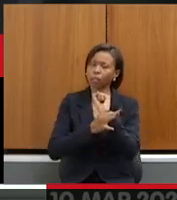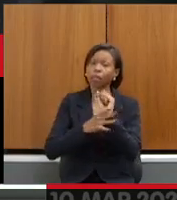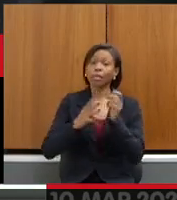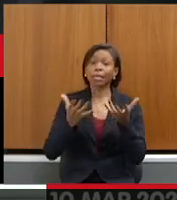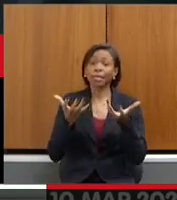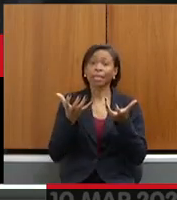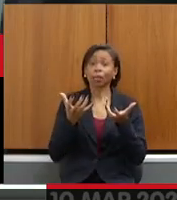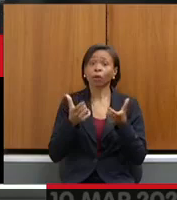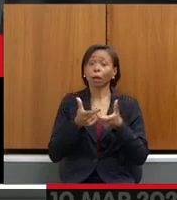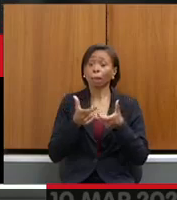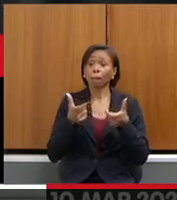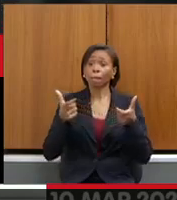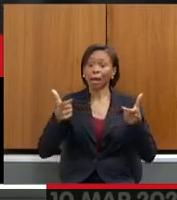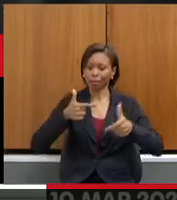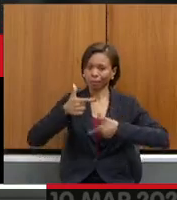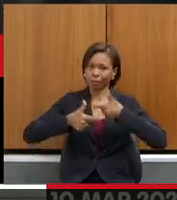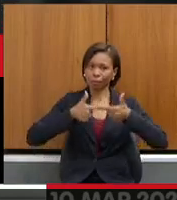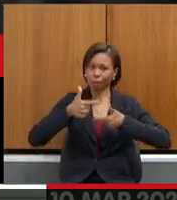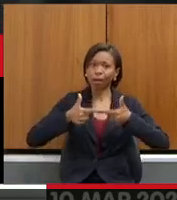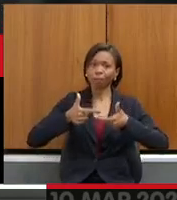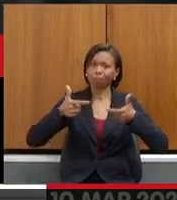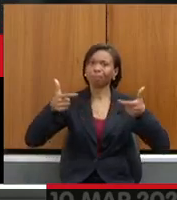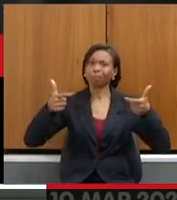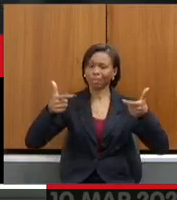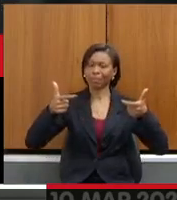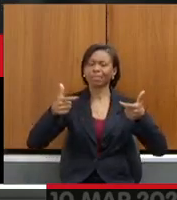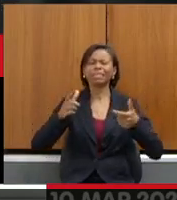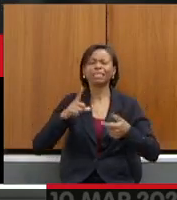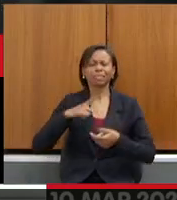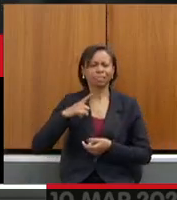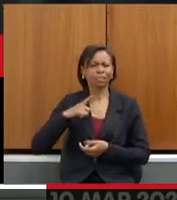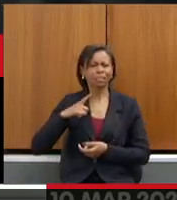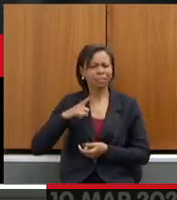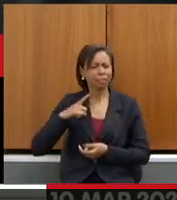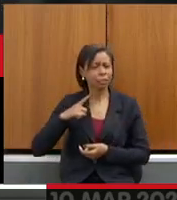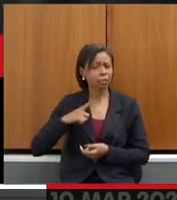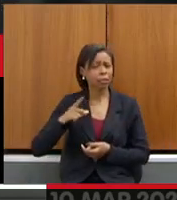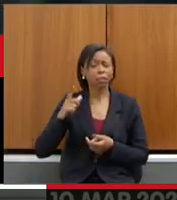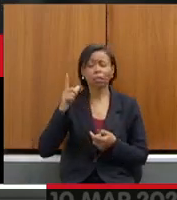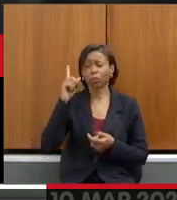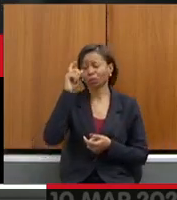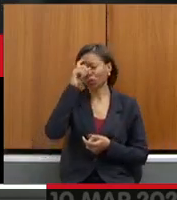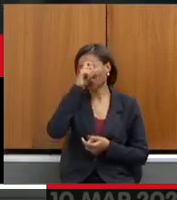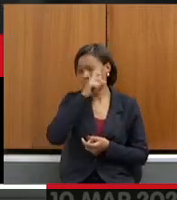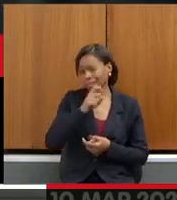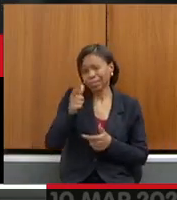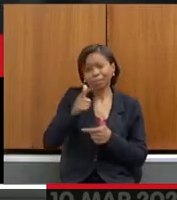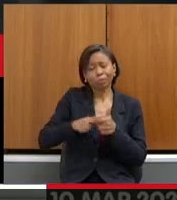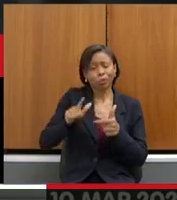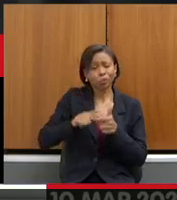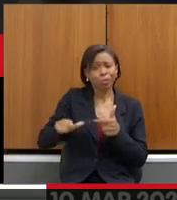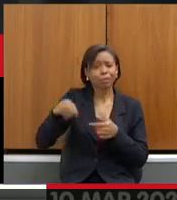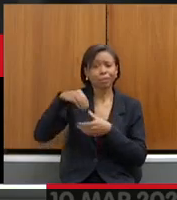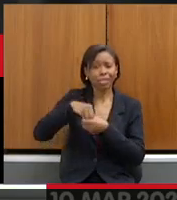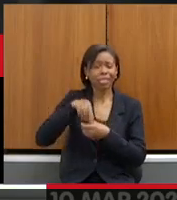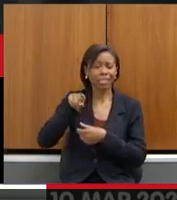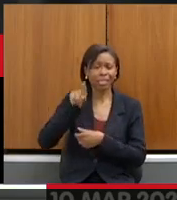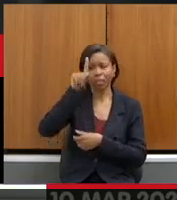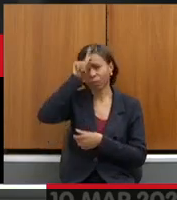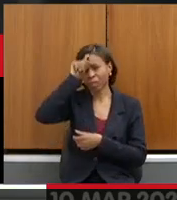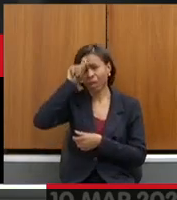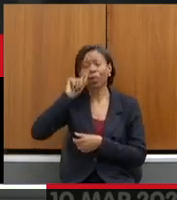capacidade operacional nós temos dificuldades inúmeras deste hospital que é com contratação de Recursos Humanos